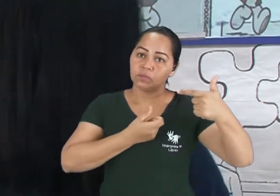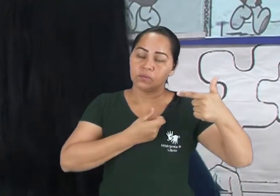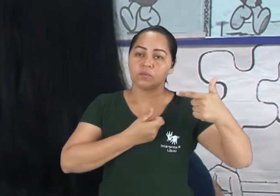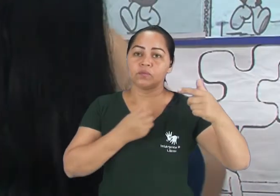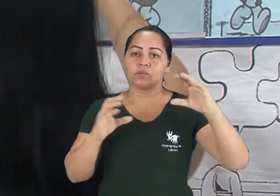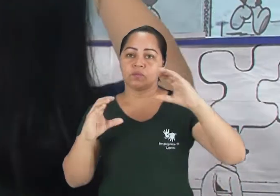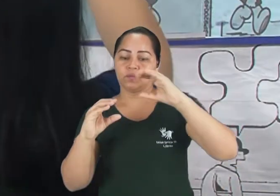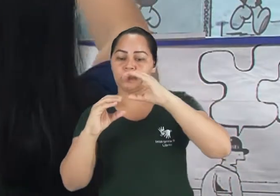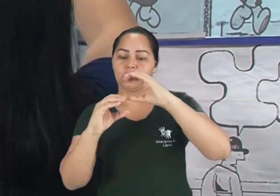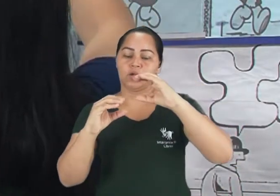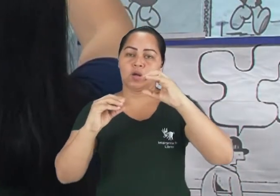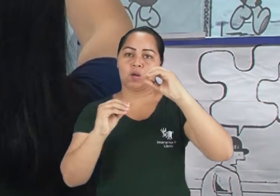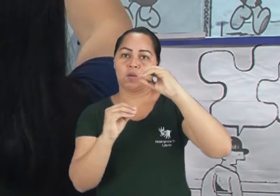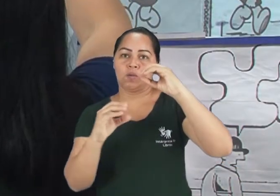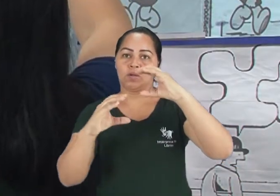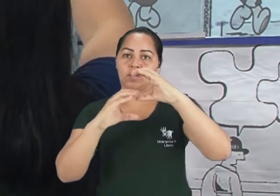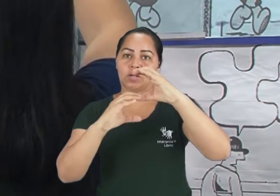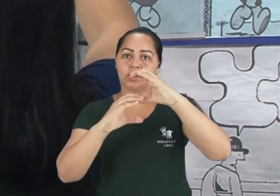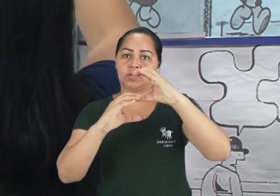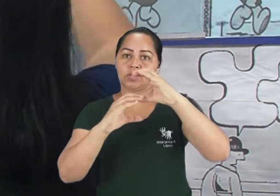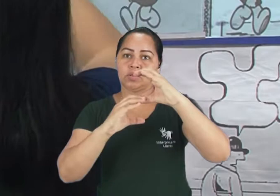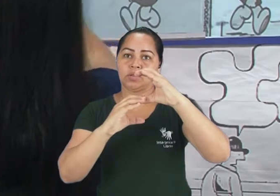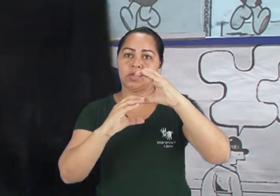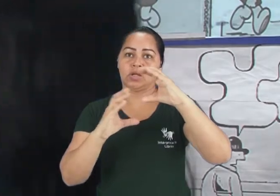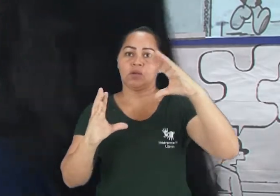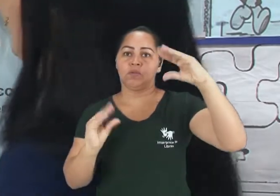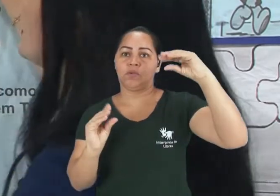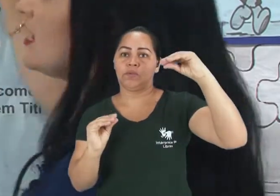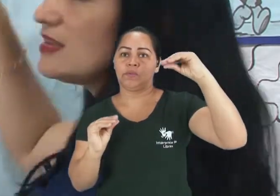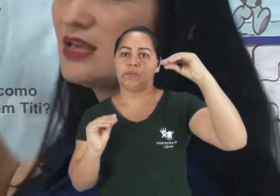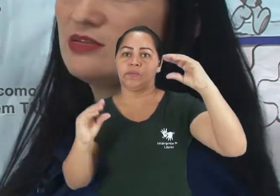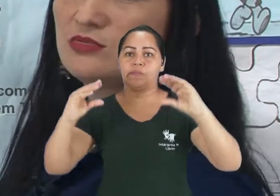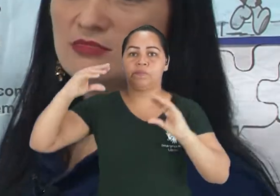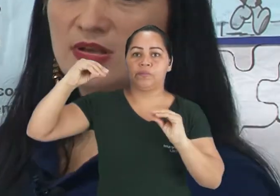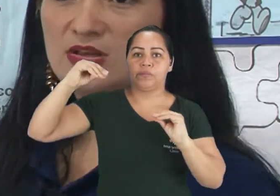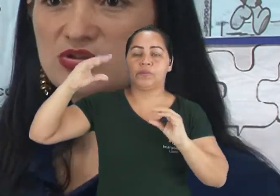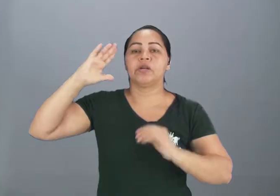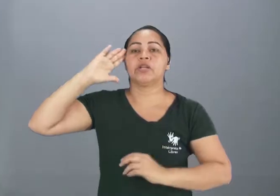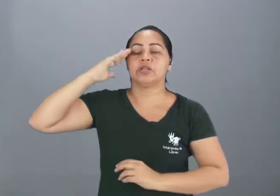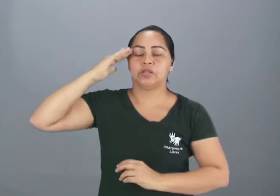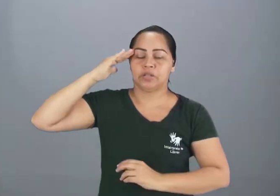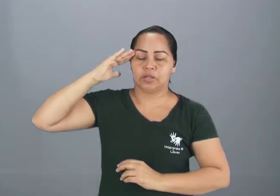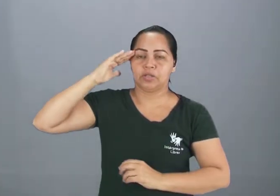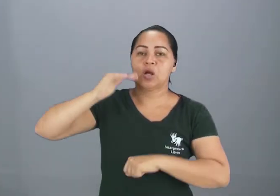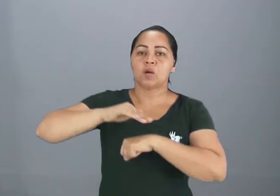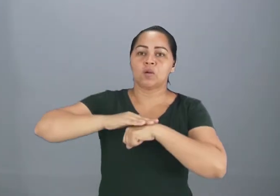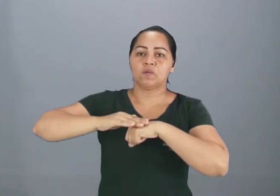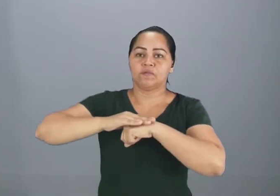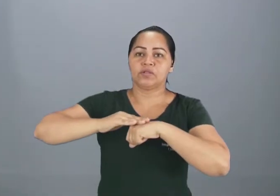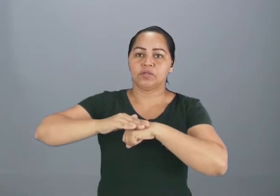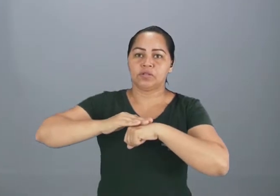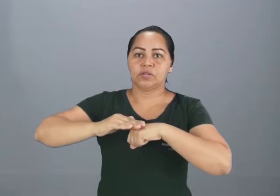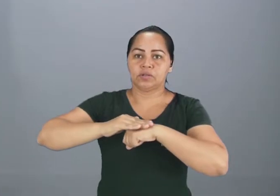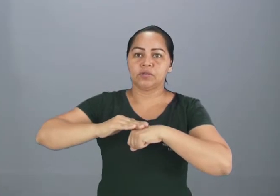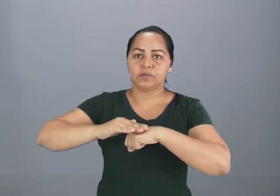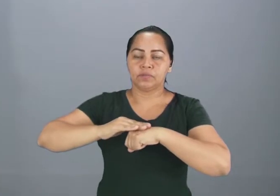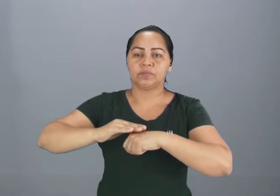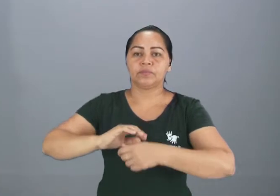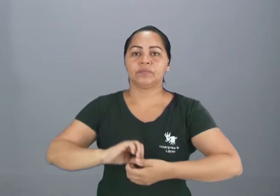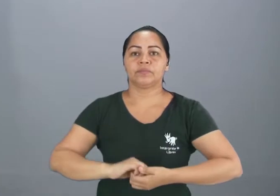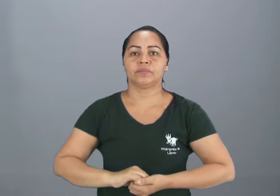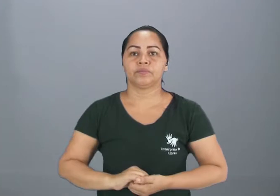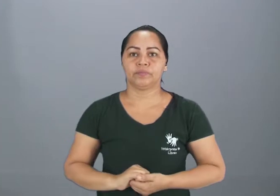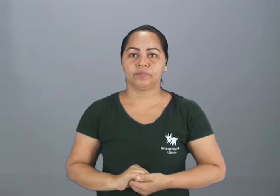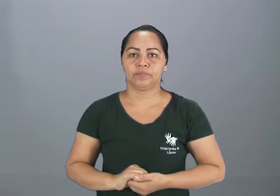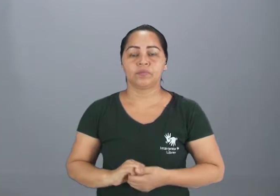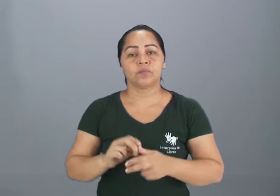balões sugere o quê, ó? Sugere que eles estão se entendendo. Eles estão se entendendo, as peças estão se encaixando,